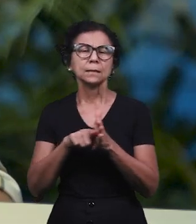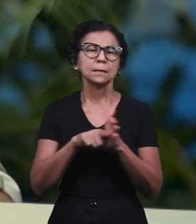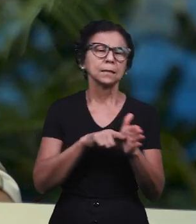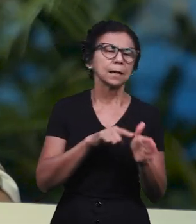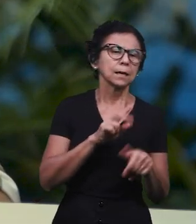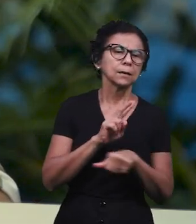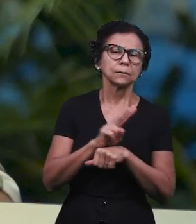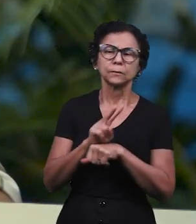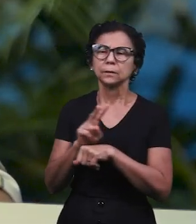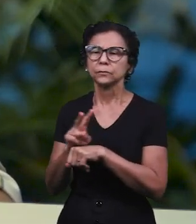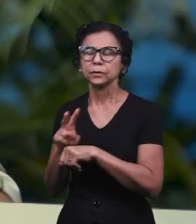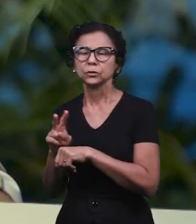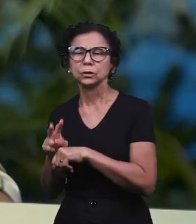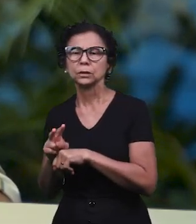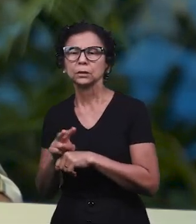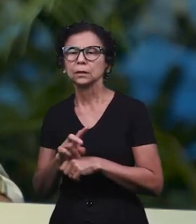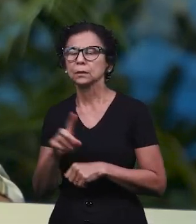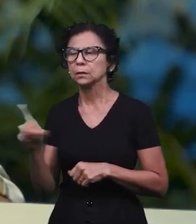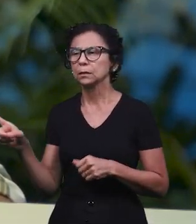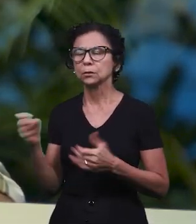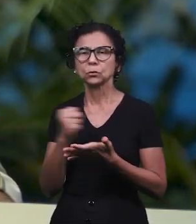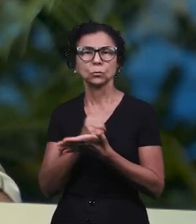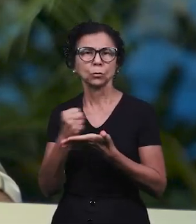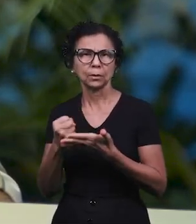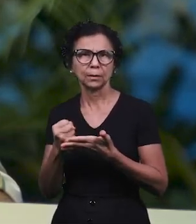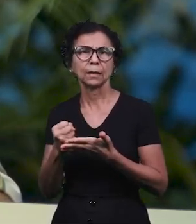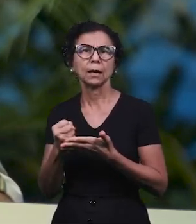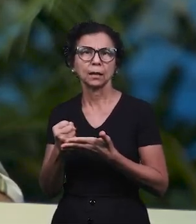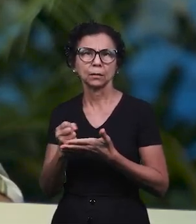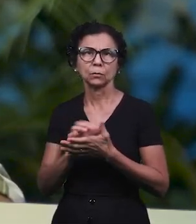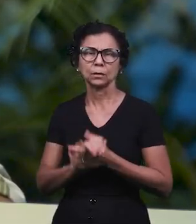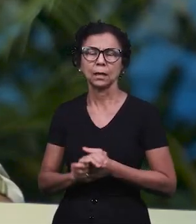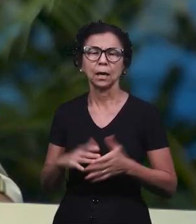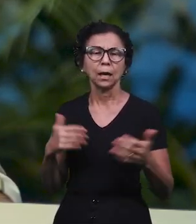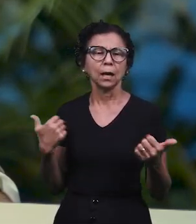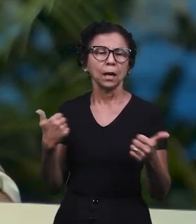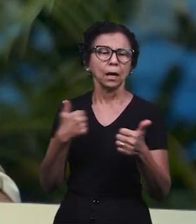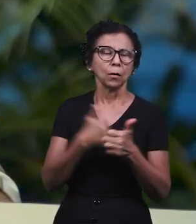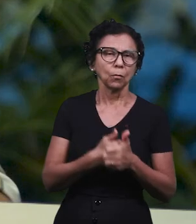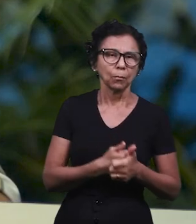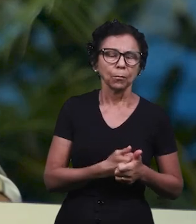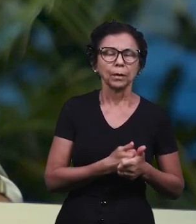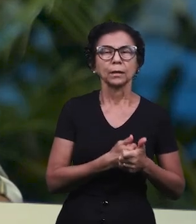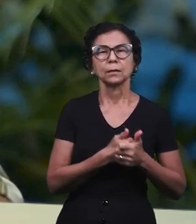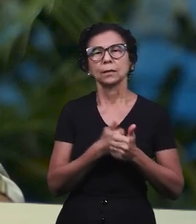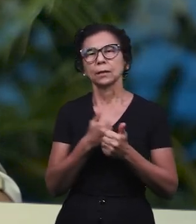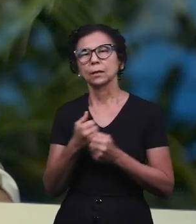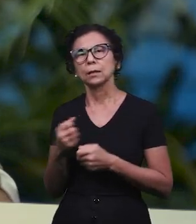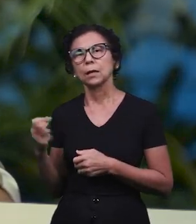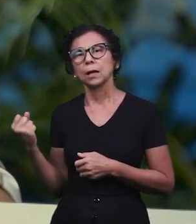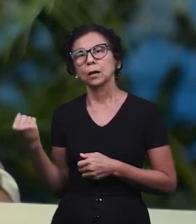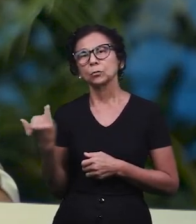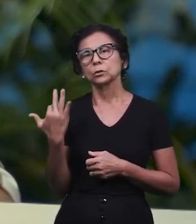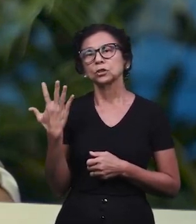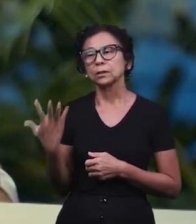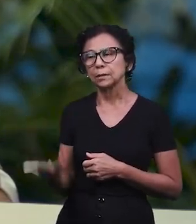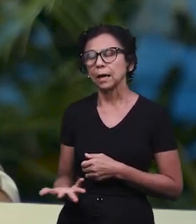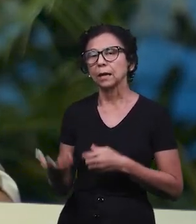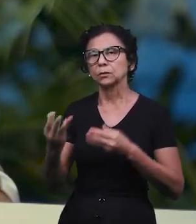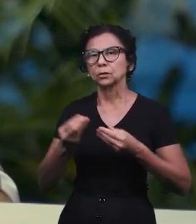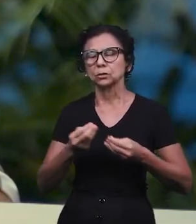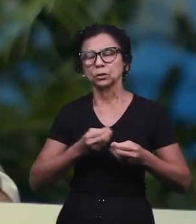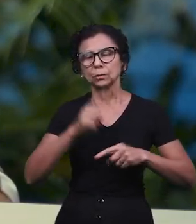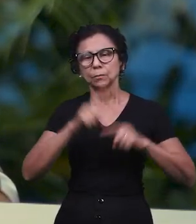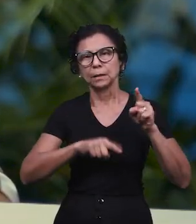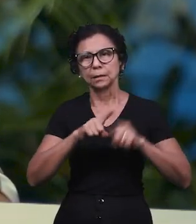senhor bem conhece, validar, acompanhar as entregas, tanto quantitativa, quanto acompanhar os testes que